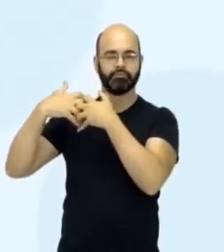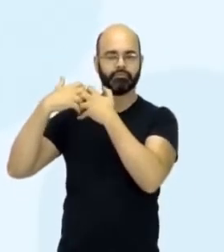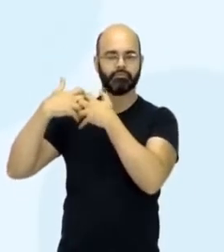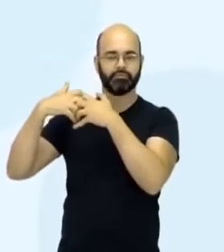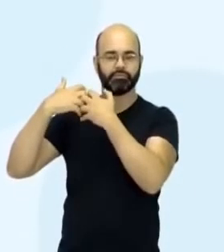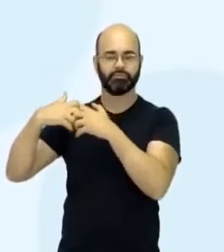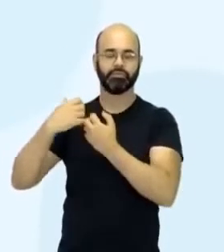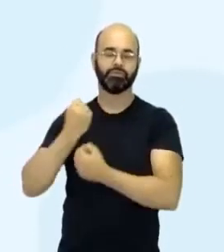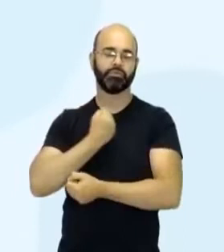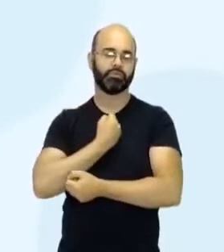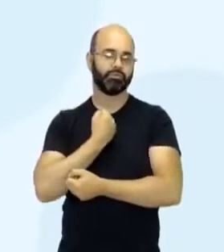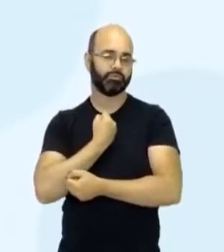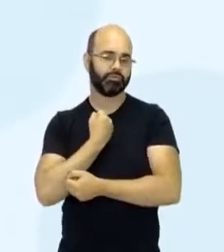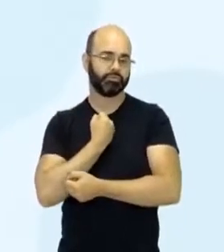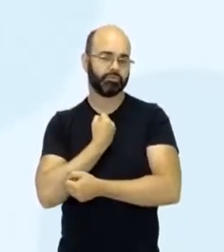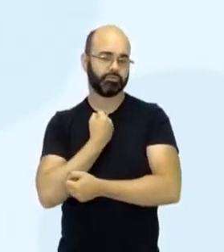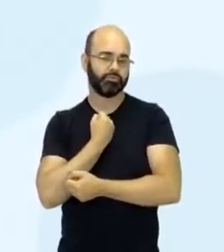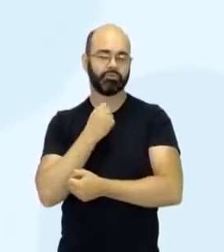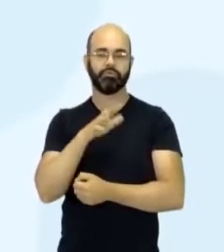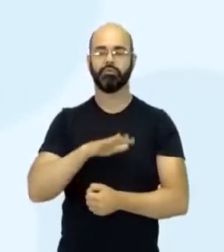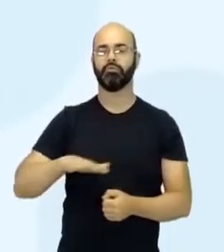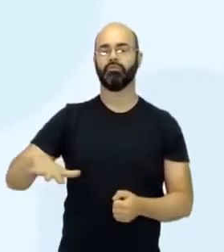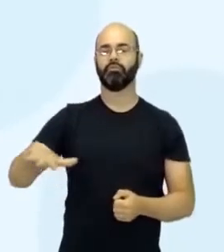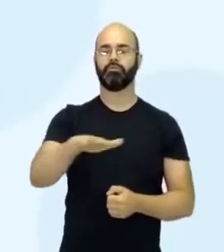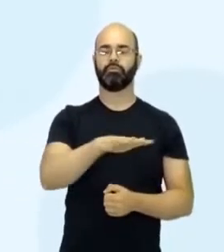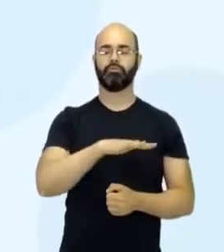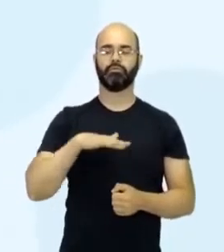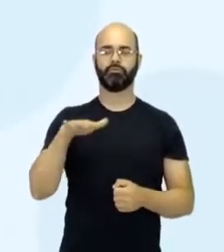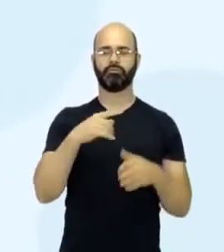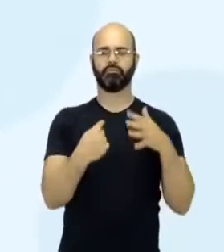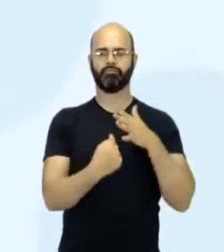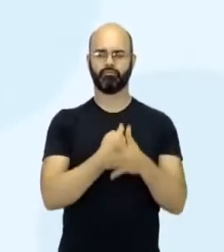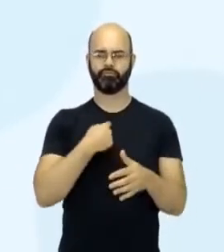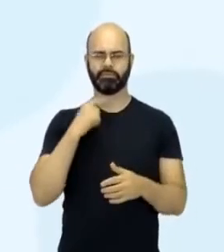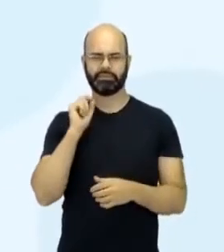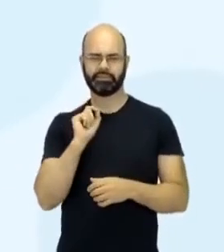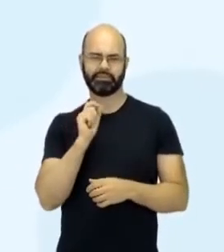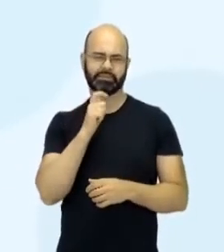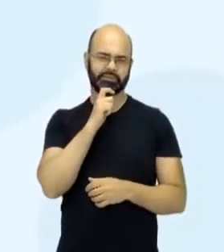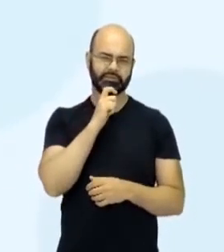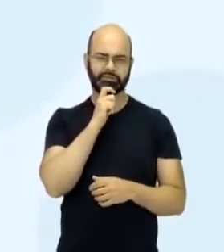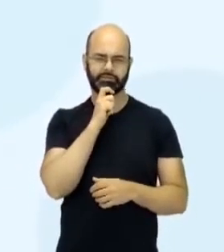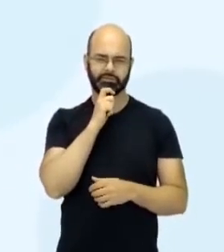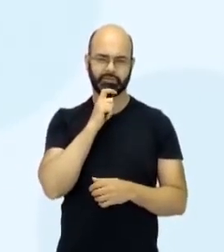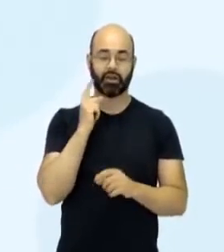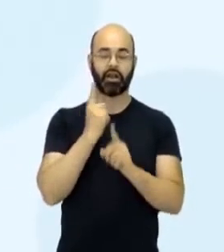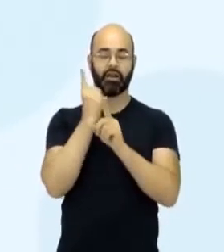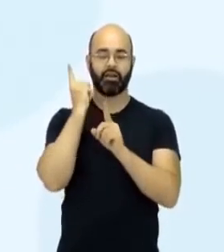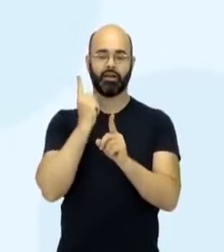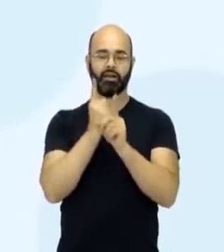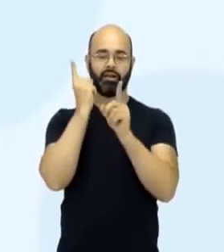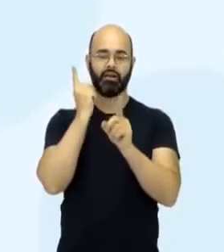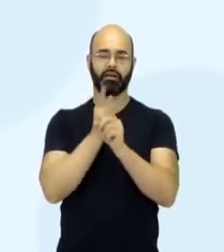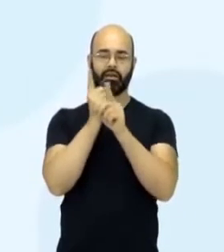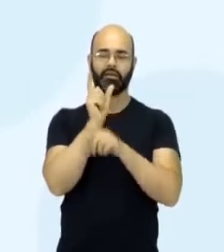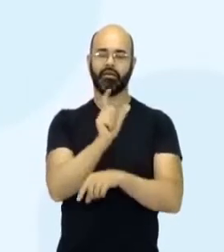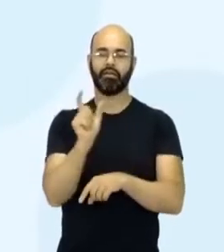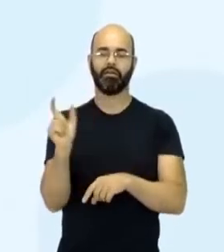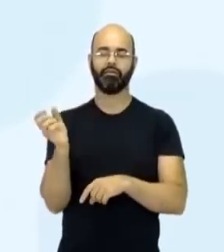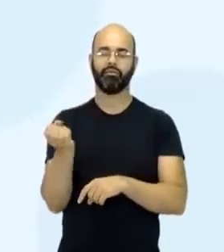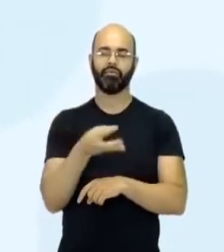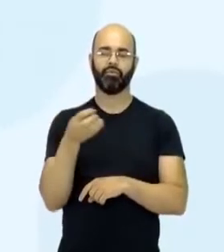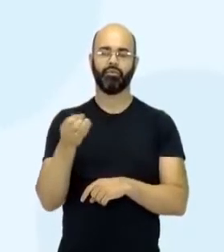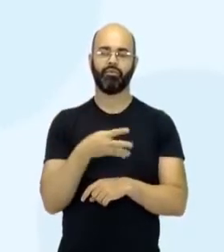numérico e espacial e a charadas que promovem a aquisição de novos termos. O QI médio das pessoas